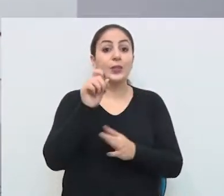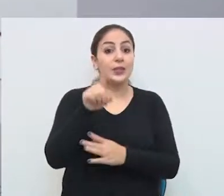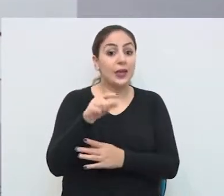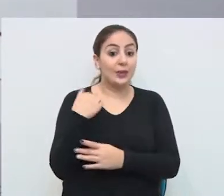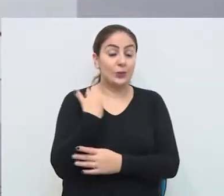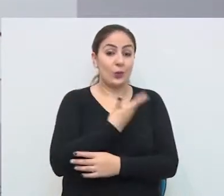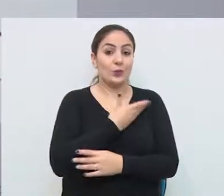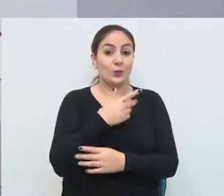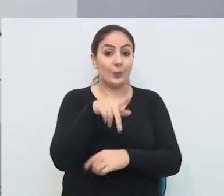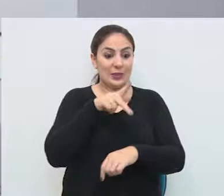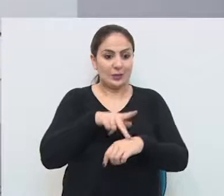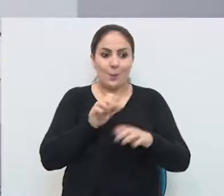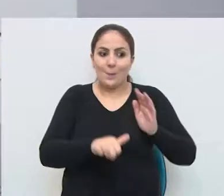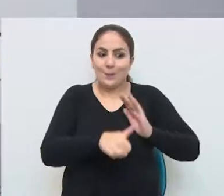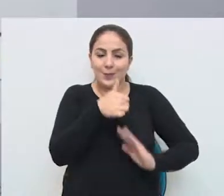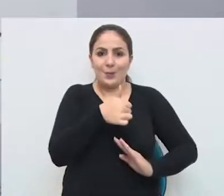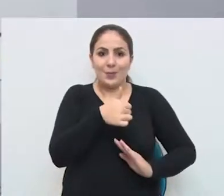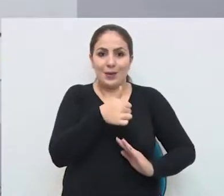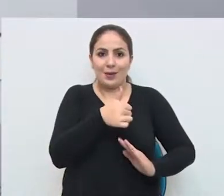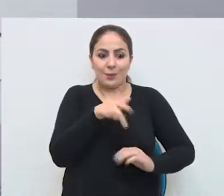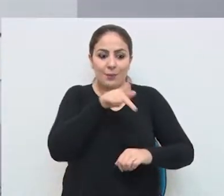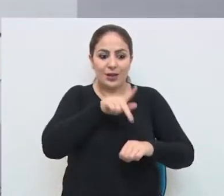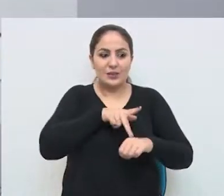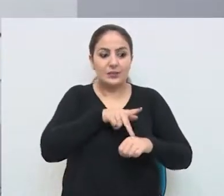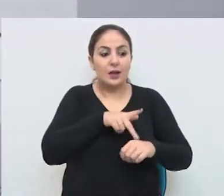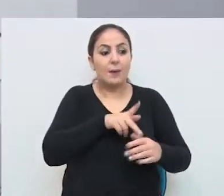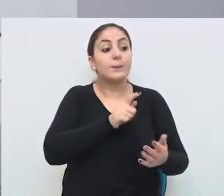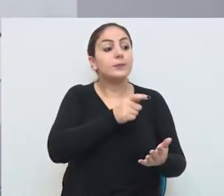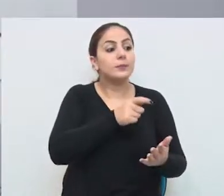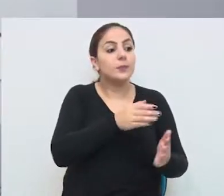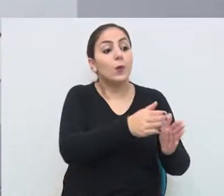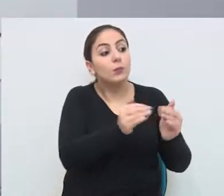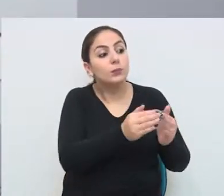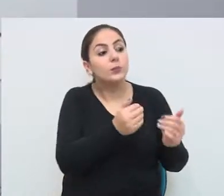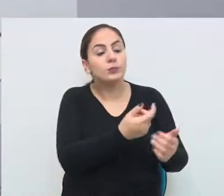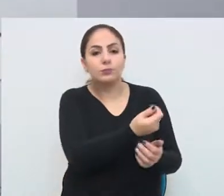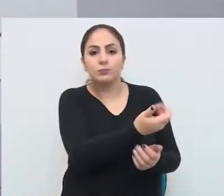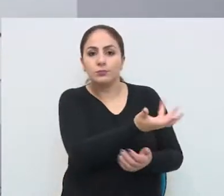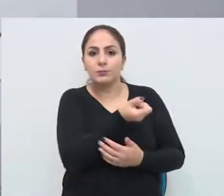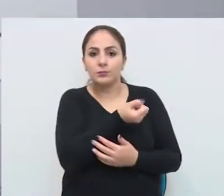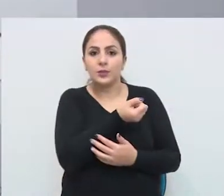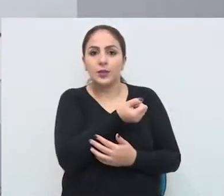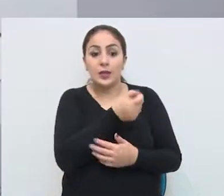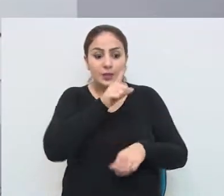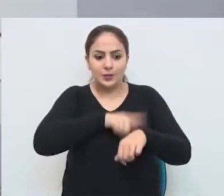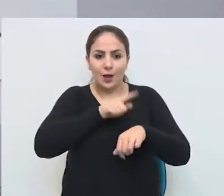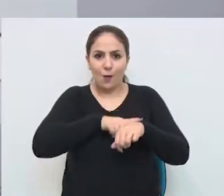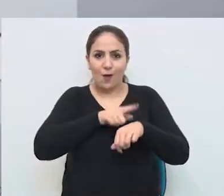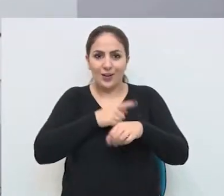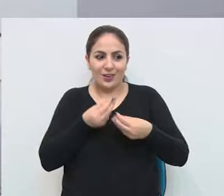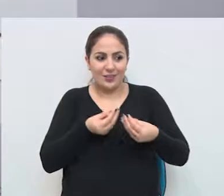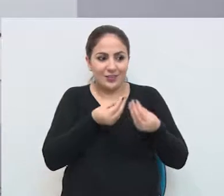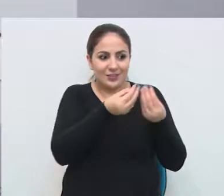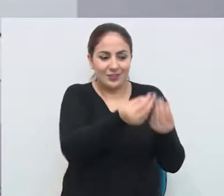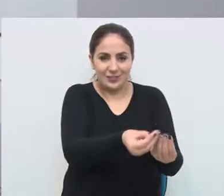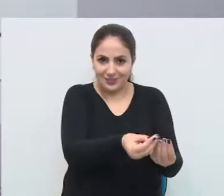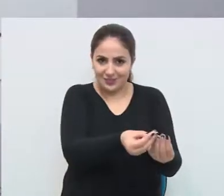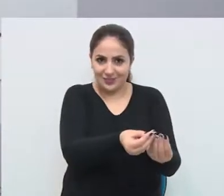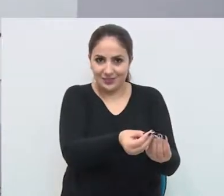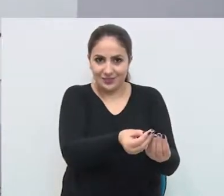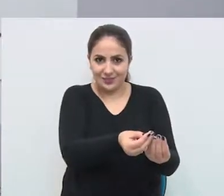país. Um dos primeiros países a cobrar e na hora de devolver para o cidadão, né? Na verdade, devolver aquilo que é retirado da força dele, porque